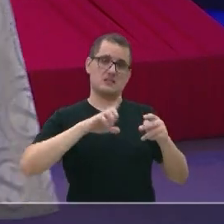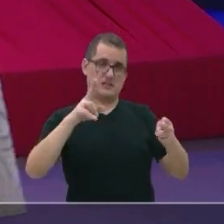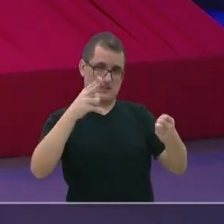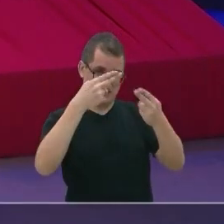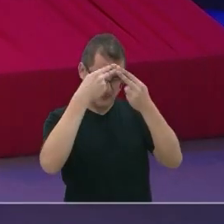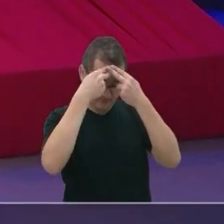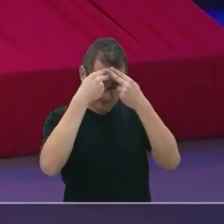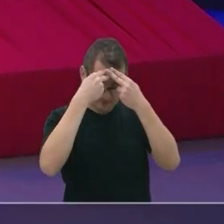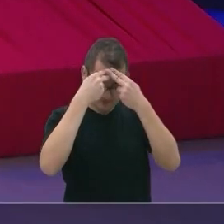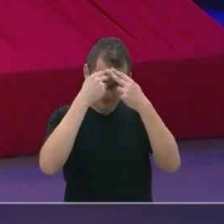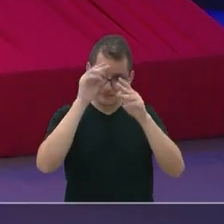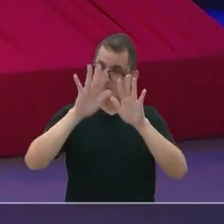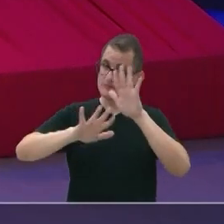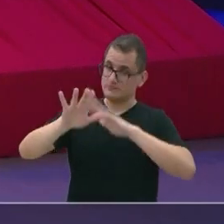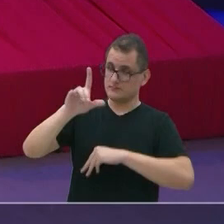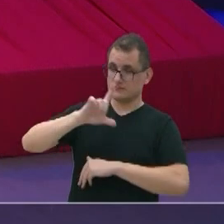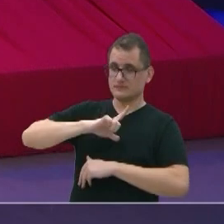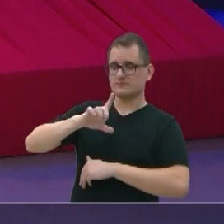medos,